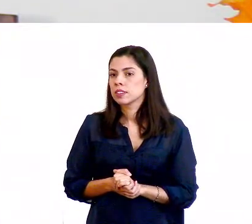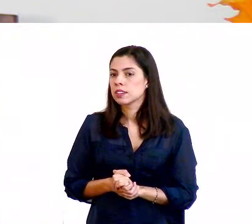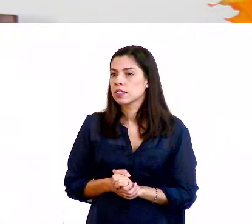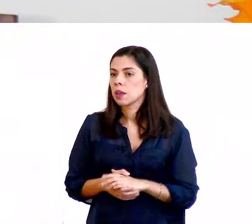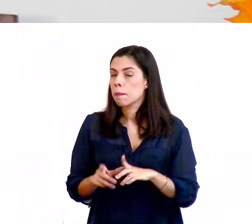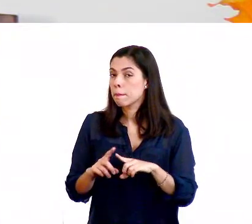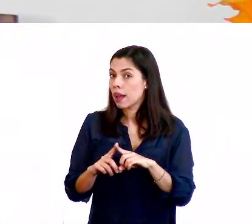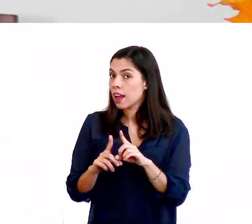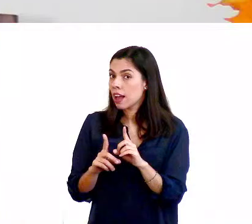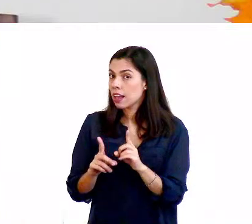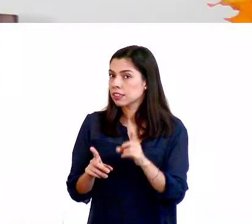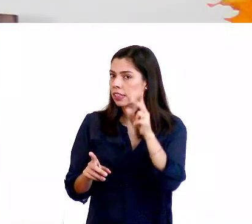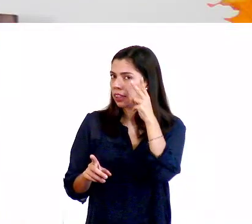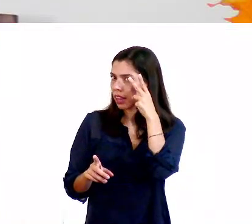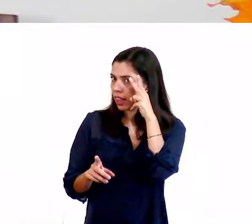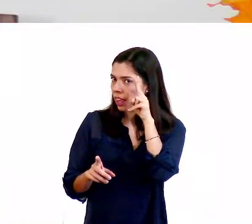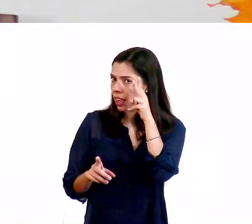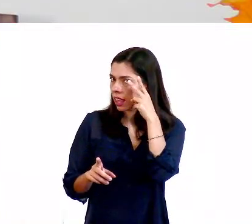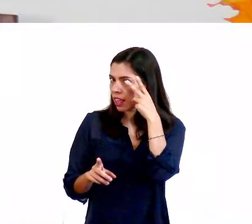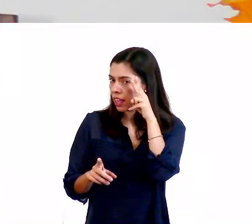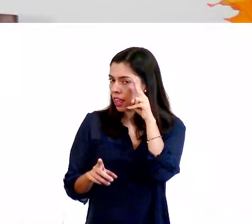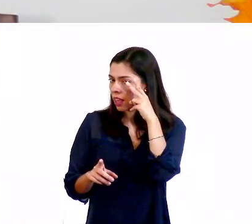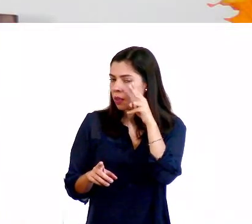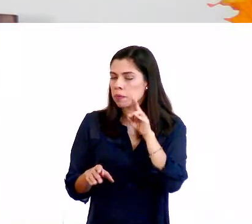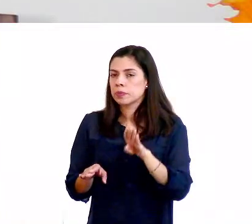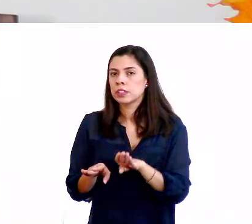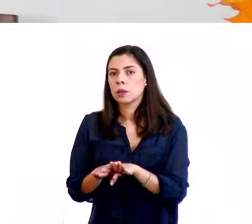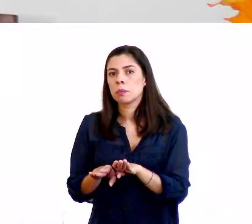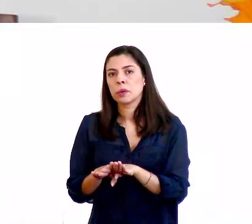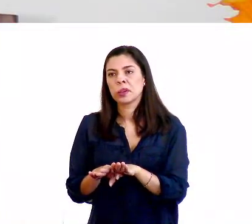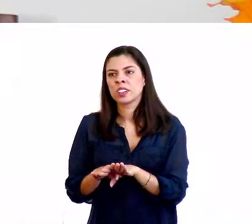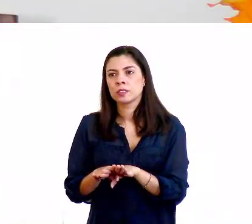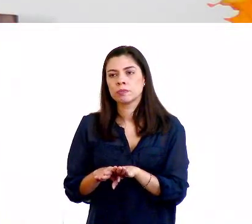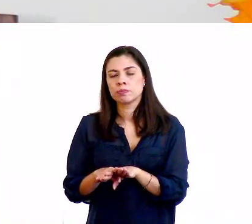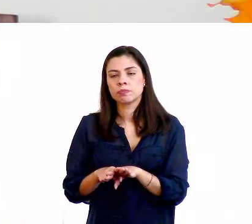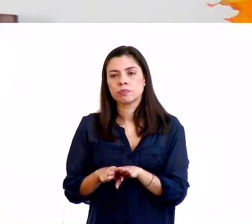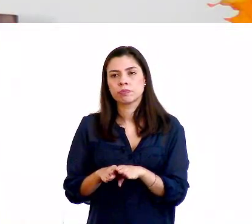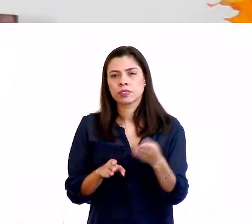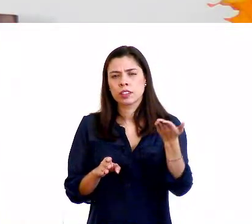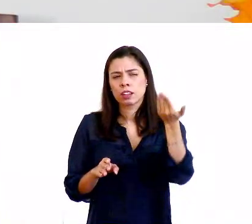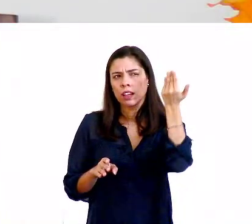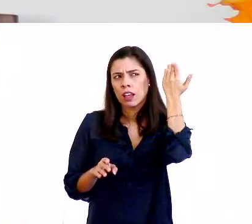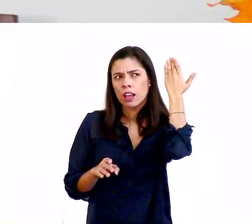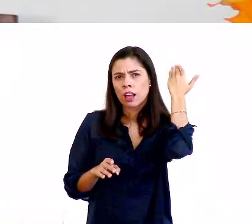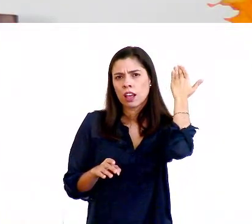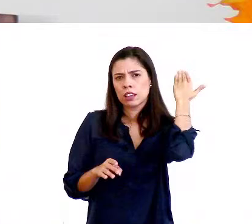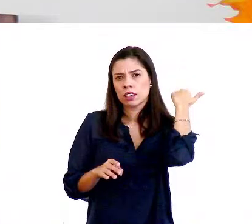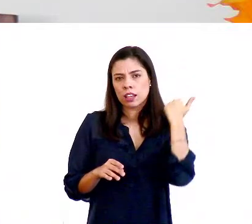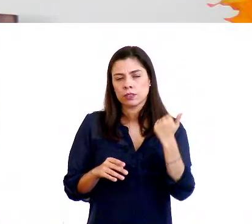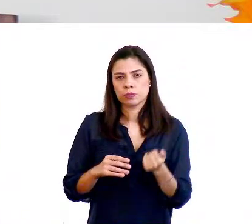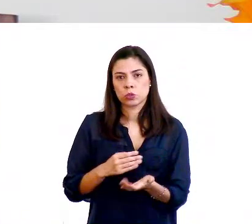teologia reformada estabeleceu os chamados 5 pontos, do calvinismo,